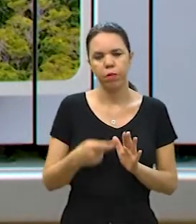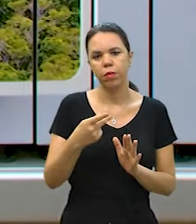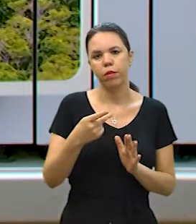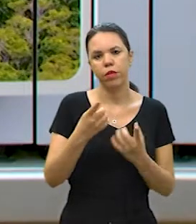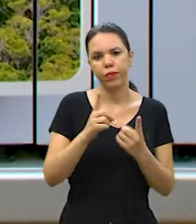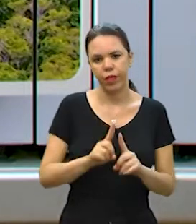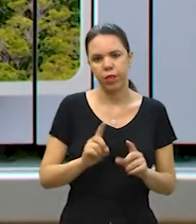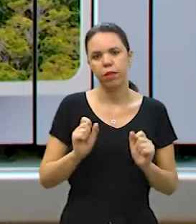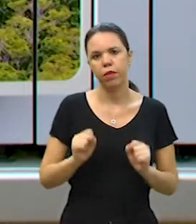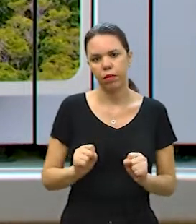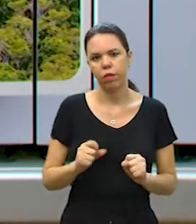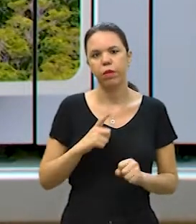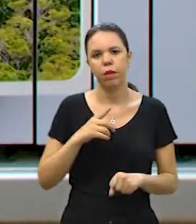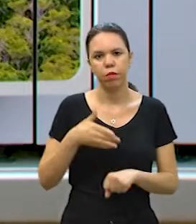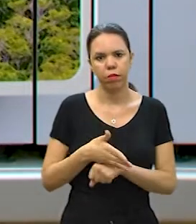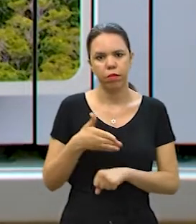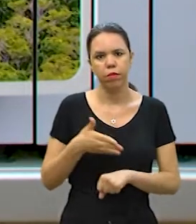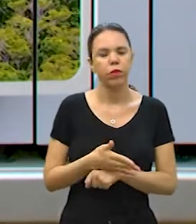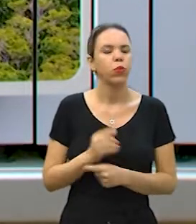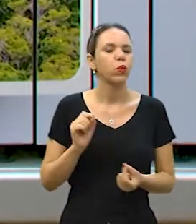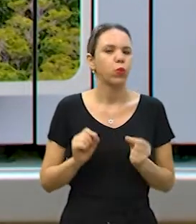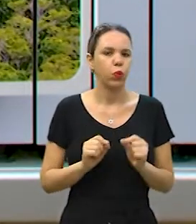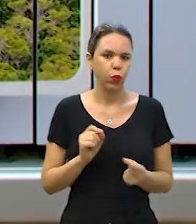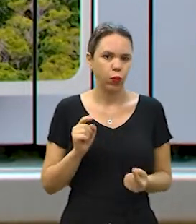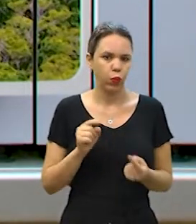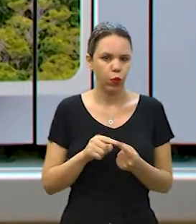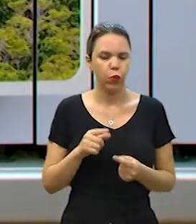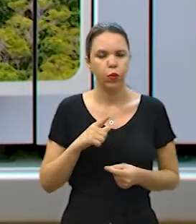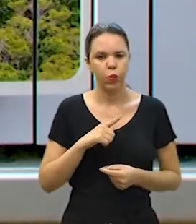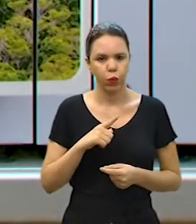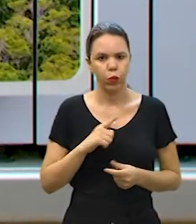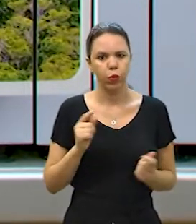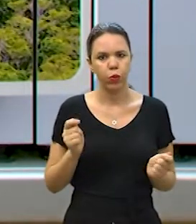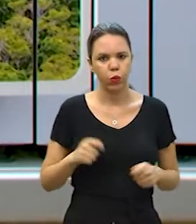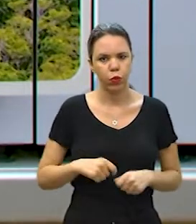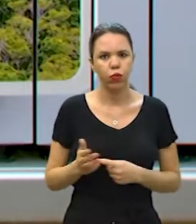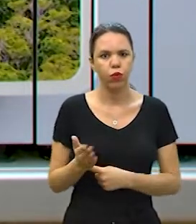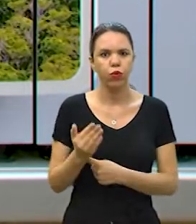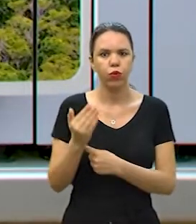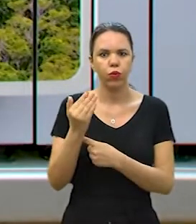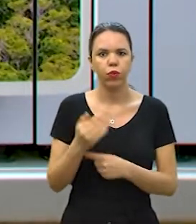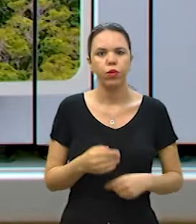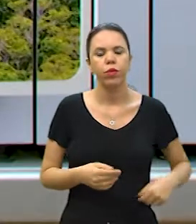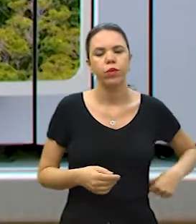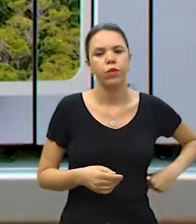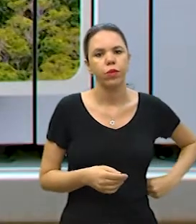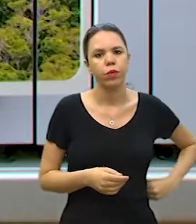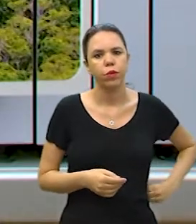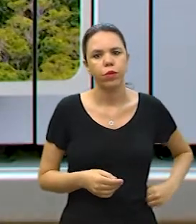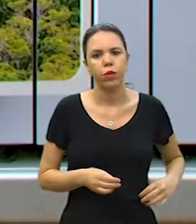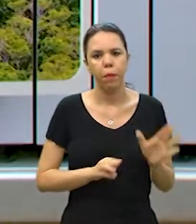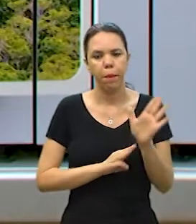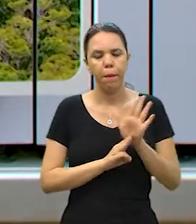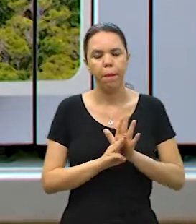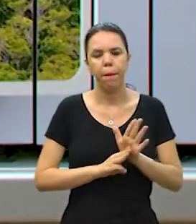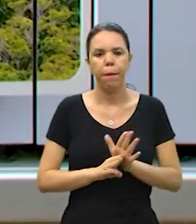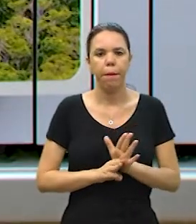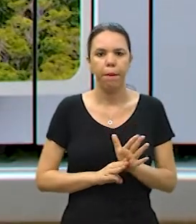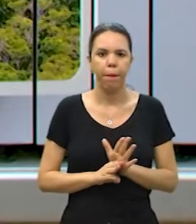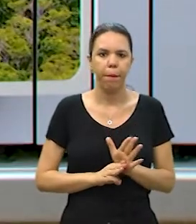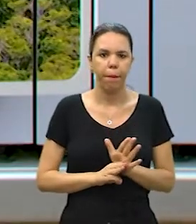próprias têm participado, né, no sentido de haver tecnologias e